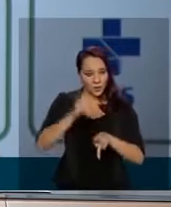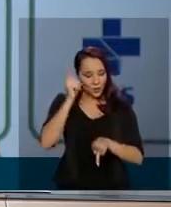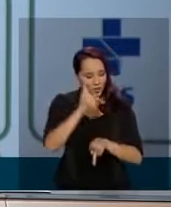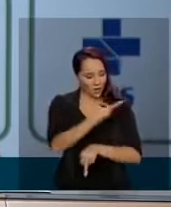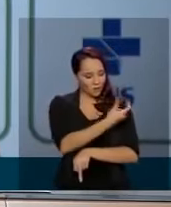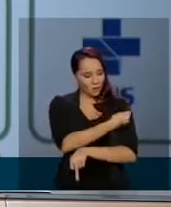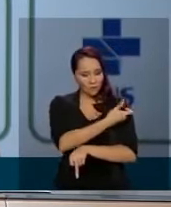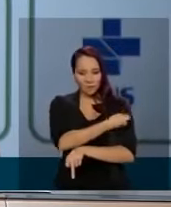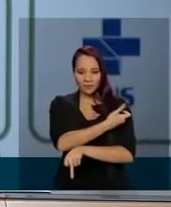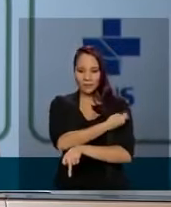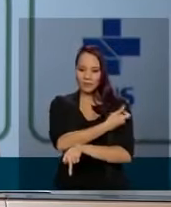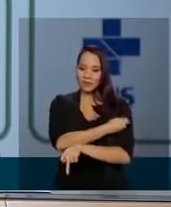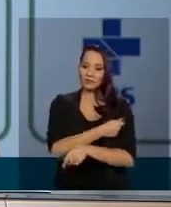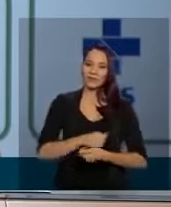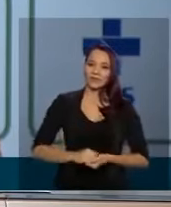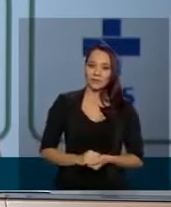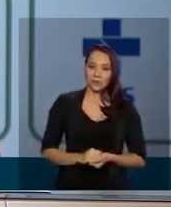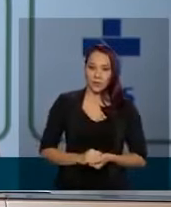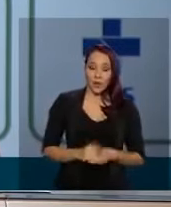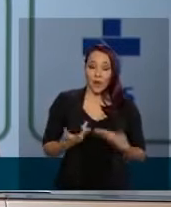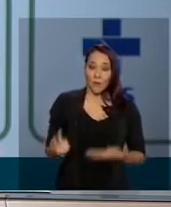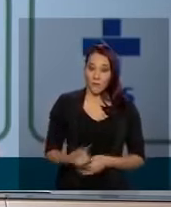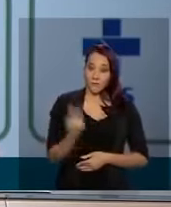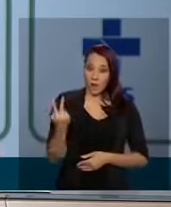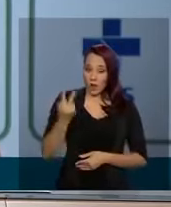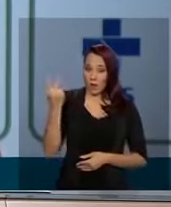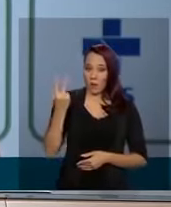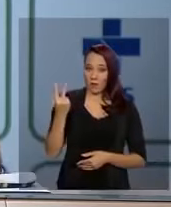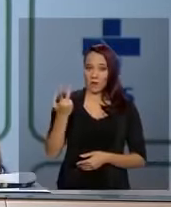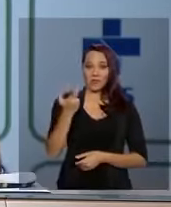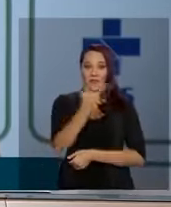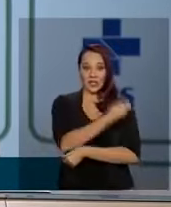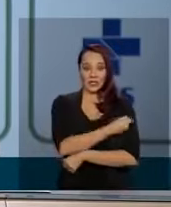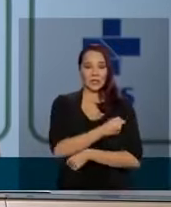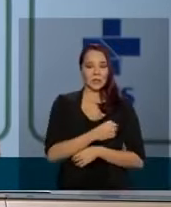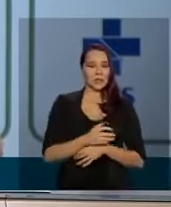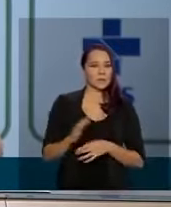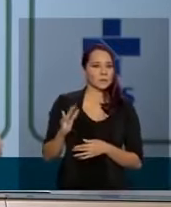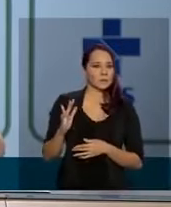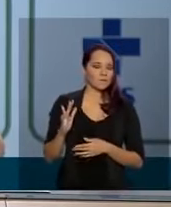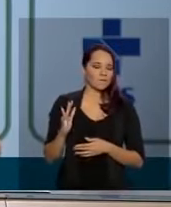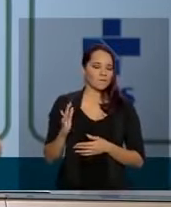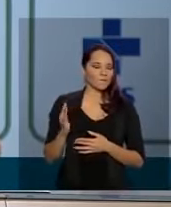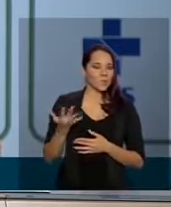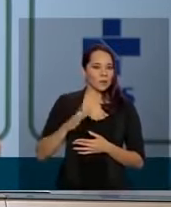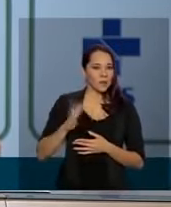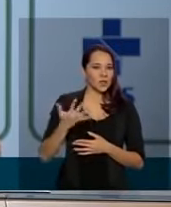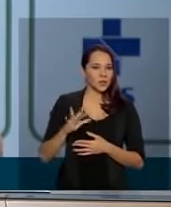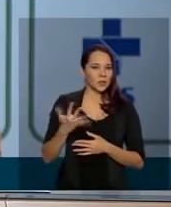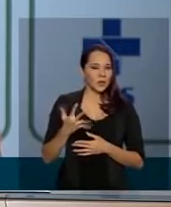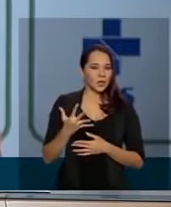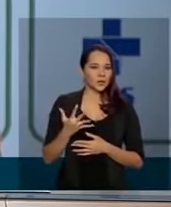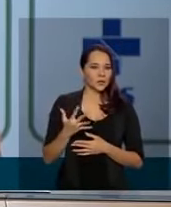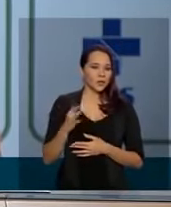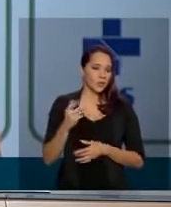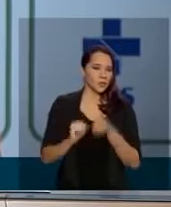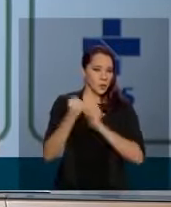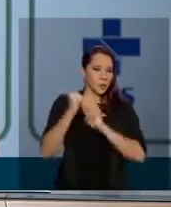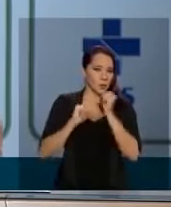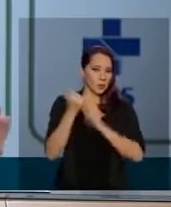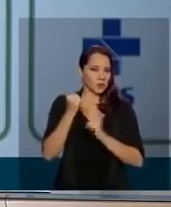vacinada. O custo dessa vacina ela foi estimado em um custo de